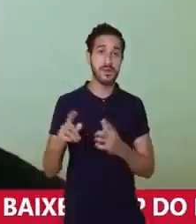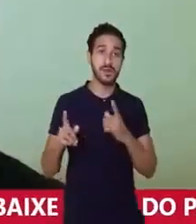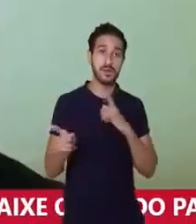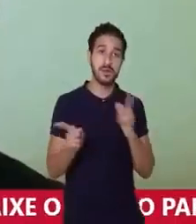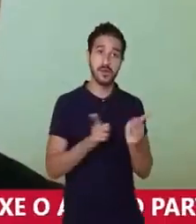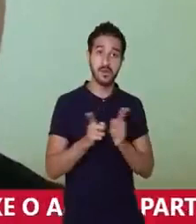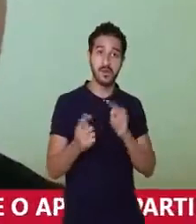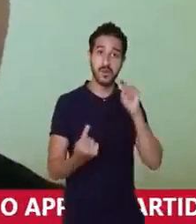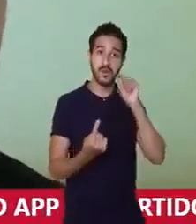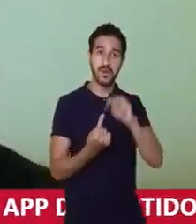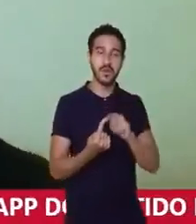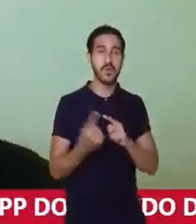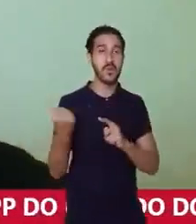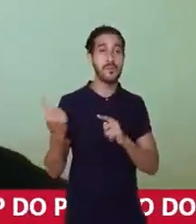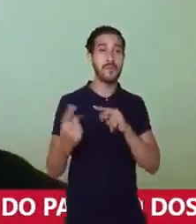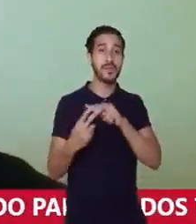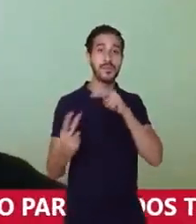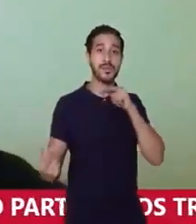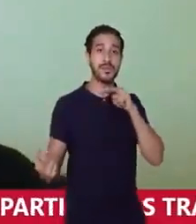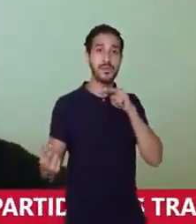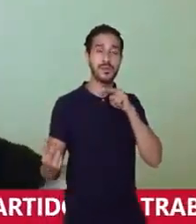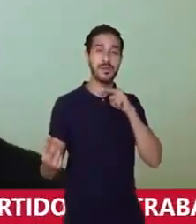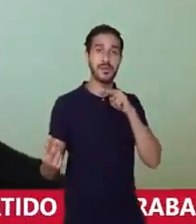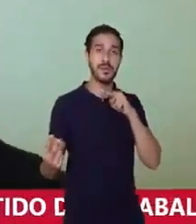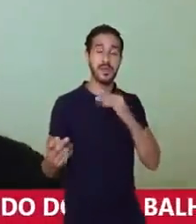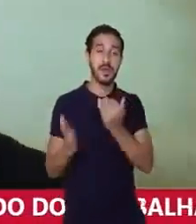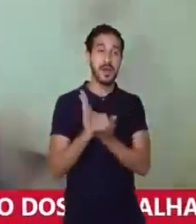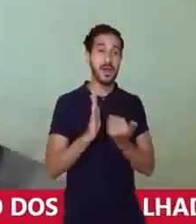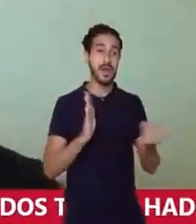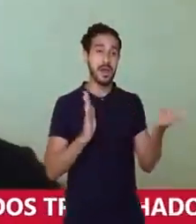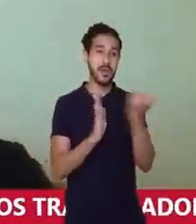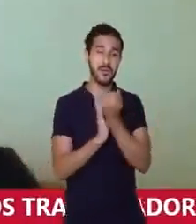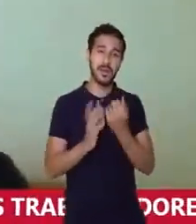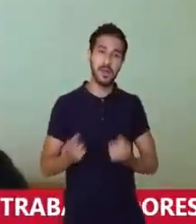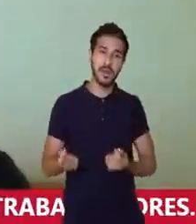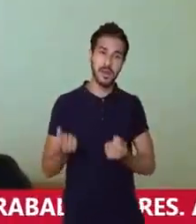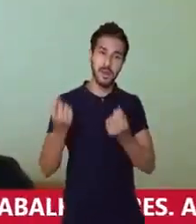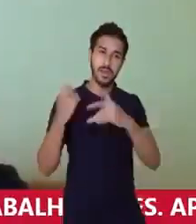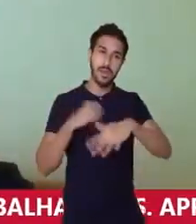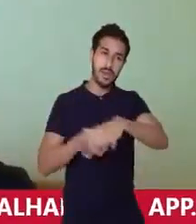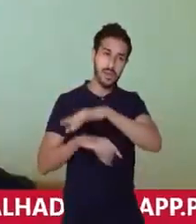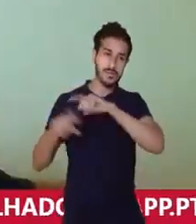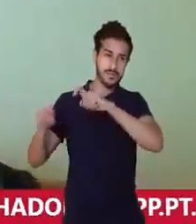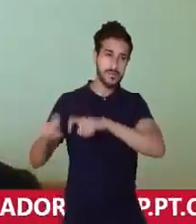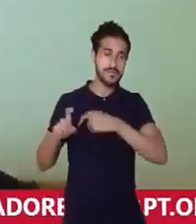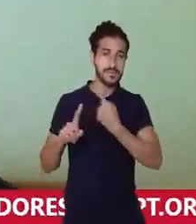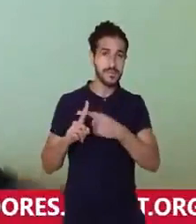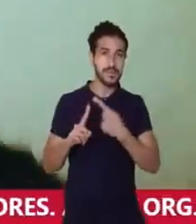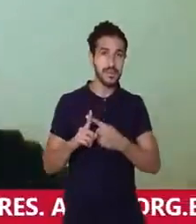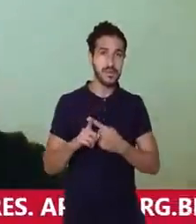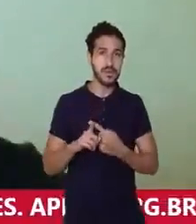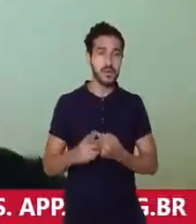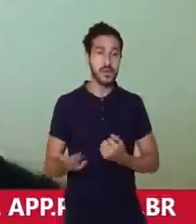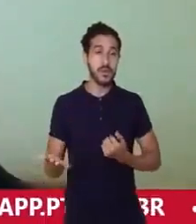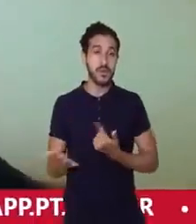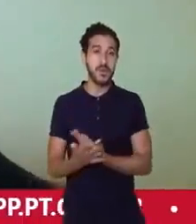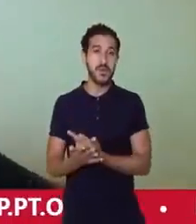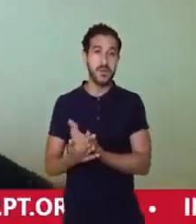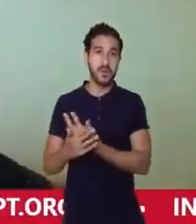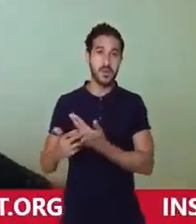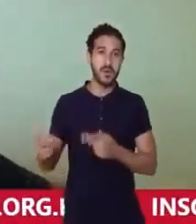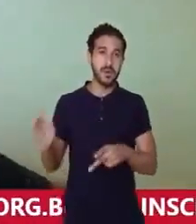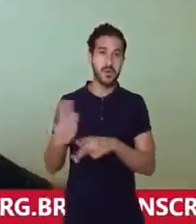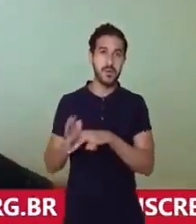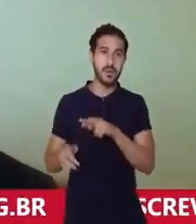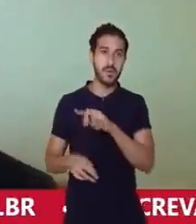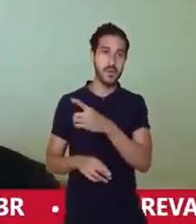tem dupla função. De um lado, ela amplia a riqueza no campo, né? Porque você compra os alimentos